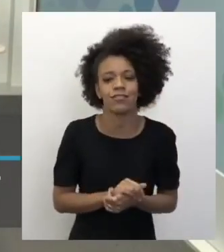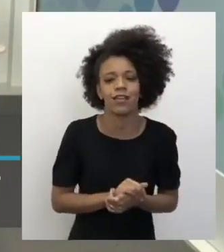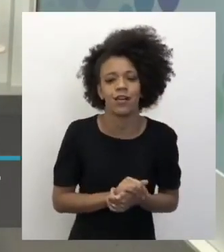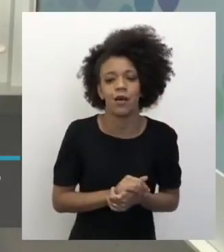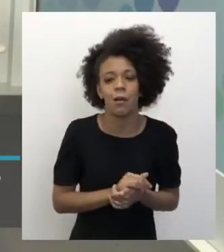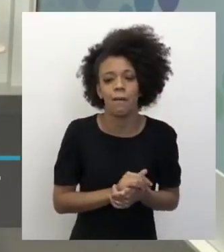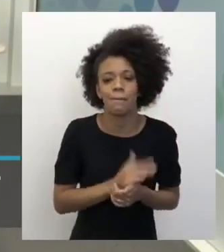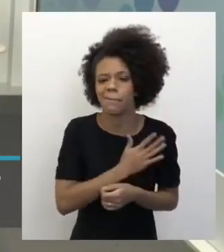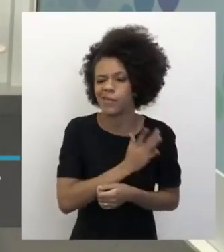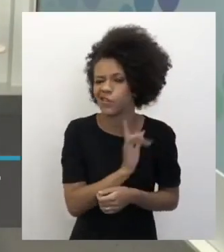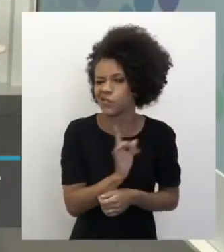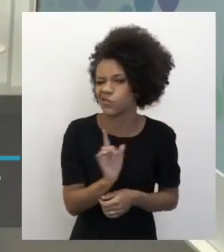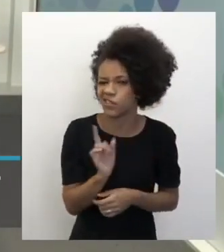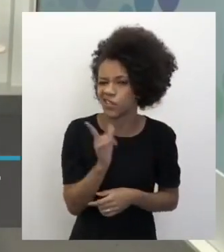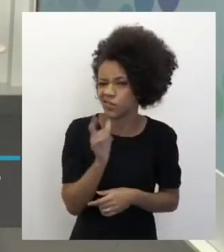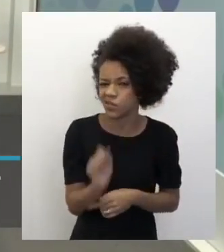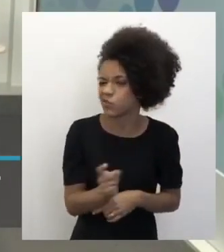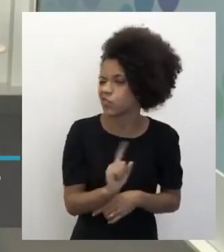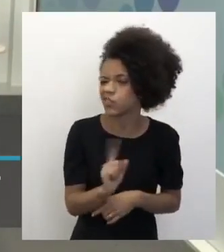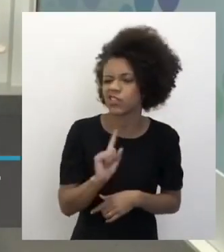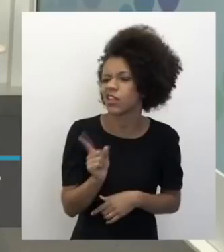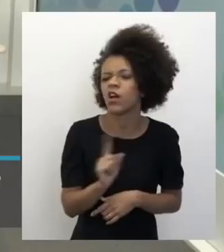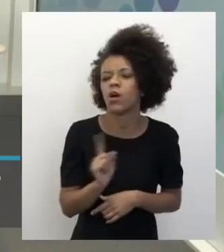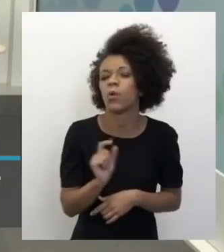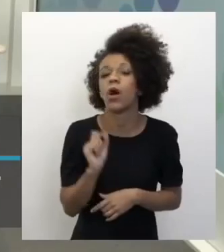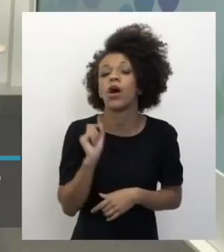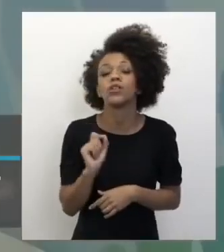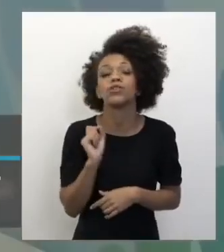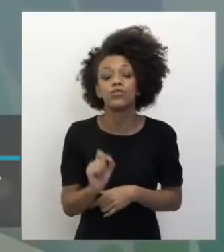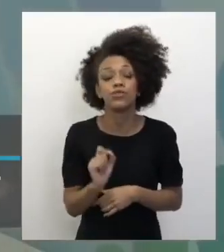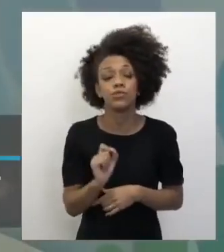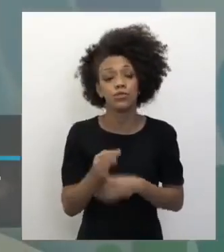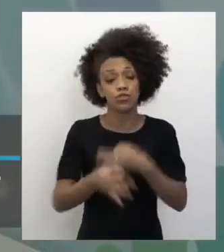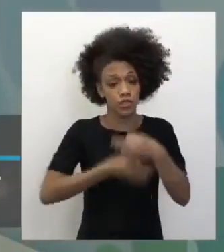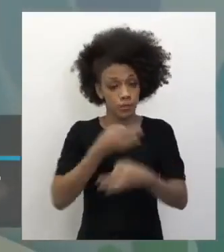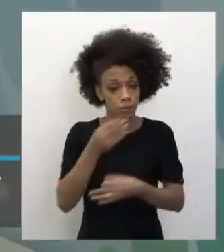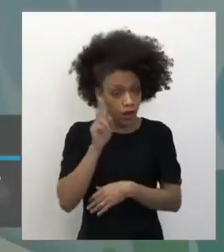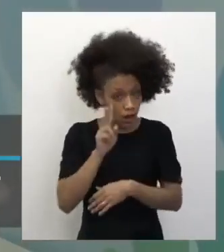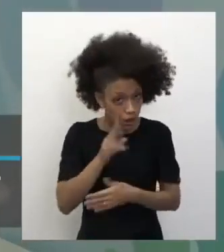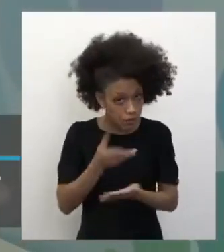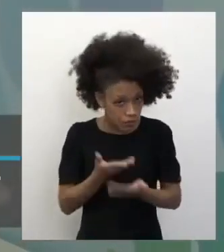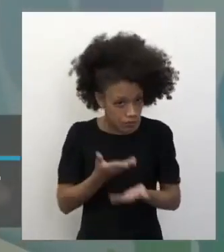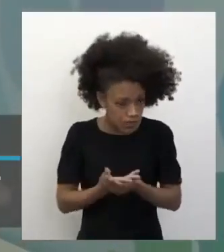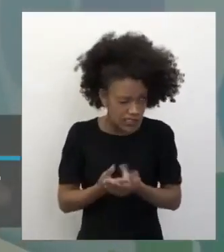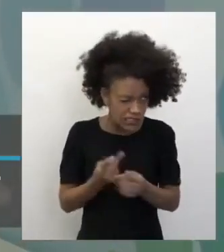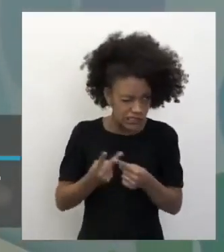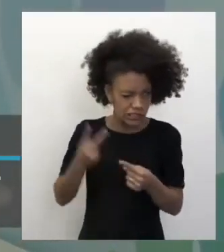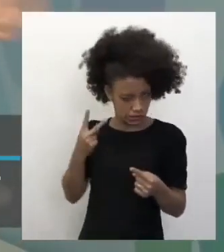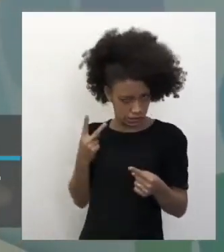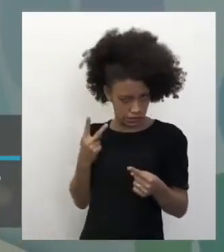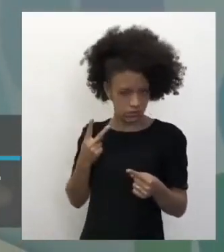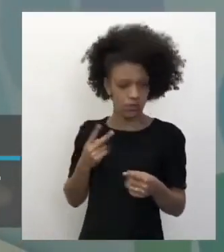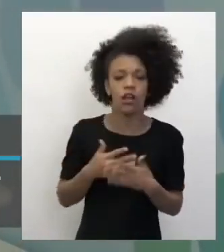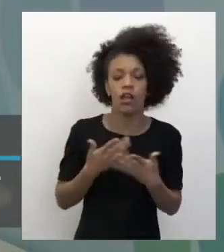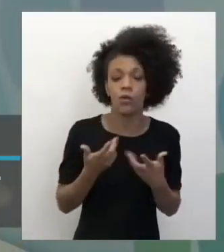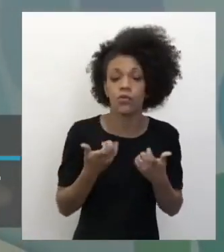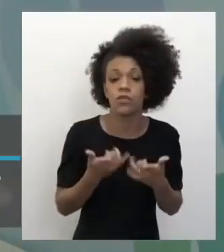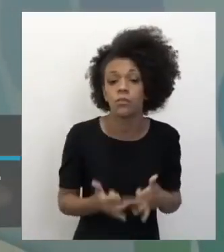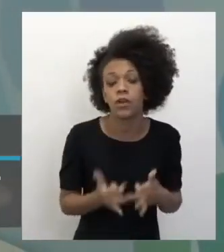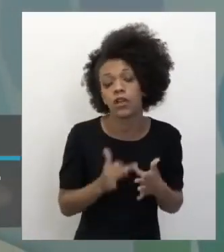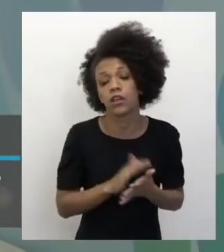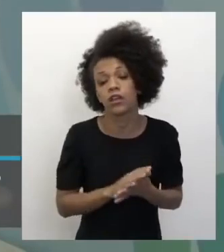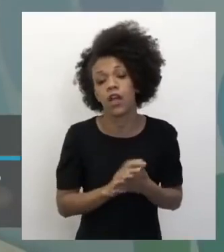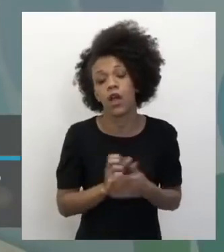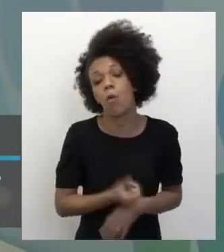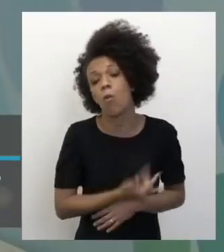preconceito linguístico? Não. Que tipo de argumento? Gente, vocês lembram que a gente estudou faz umas 2 semanas? Eu coloquei ali